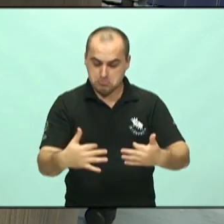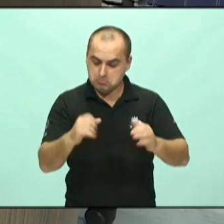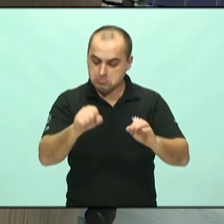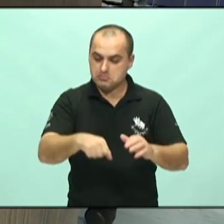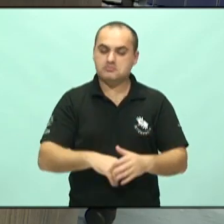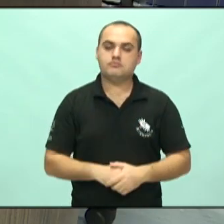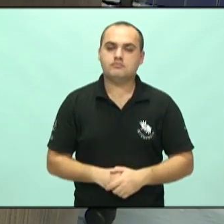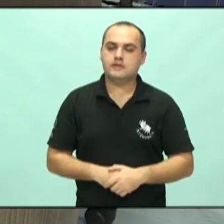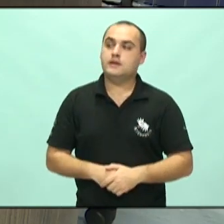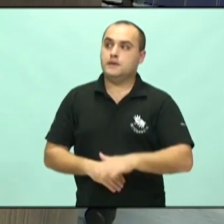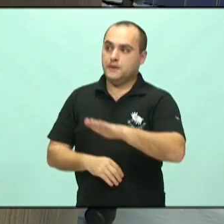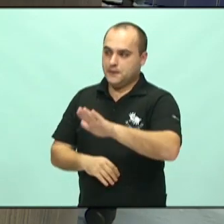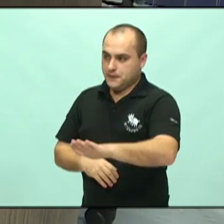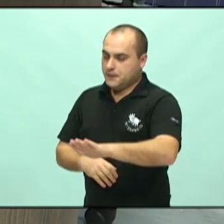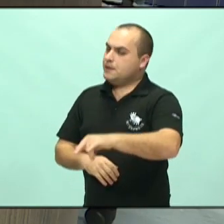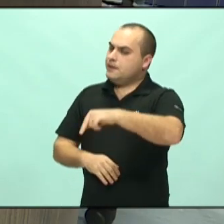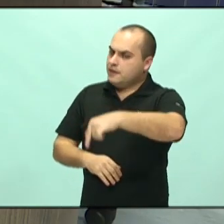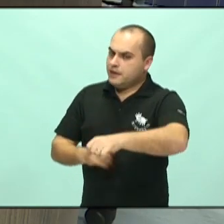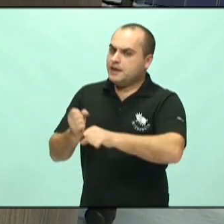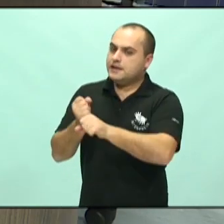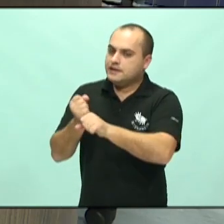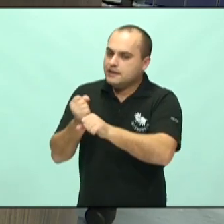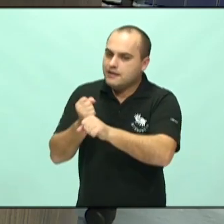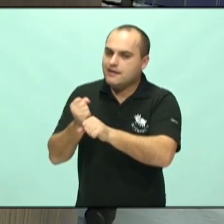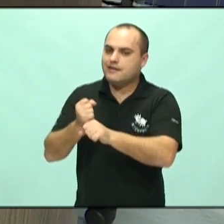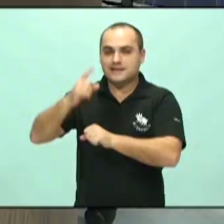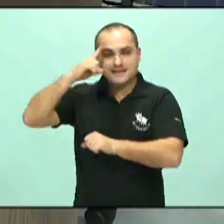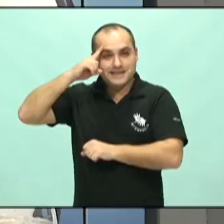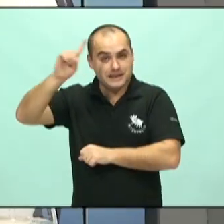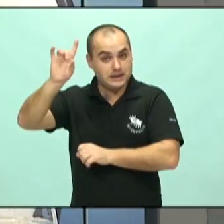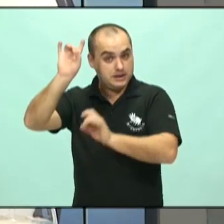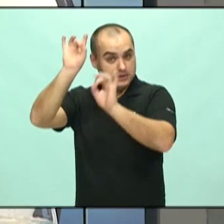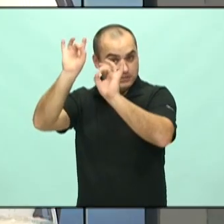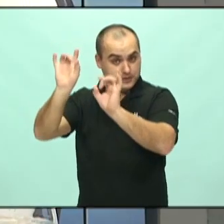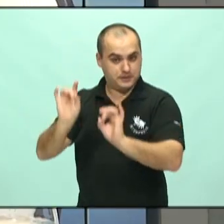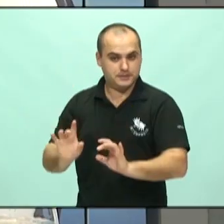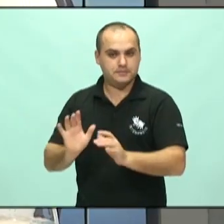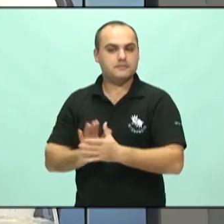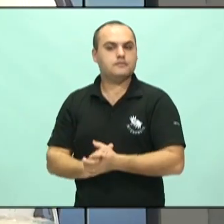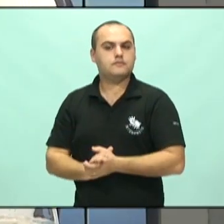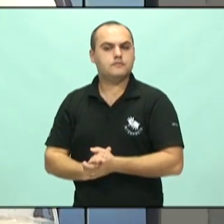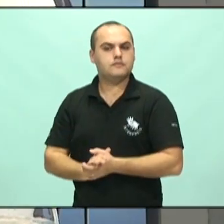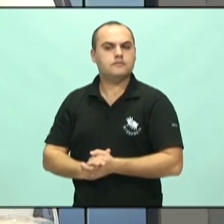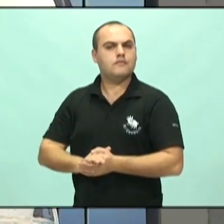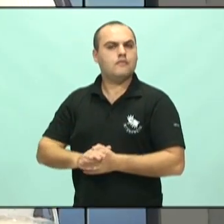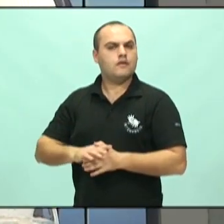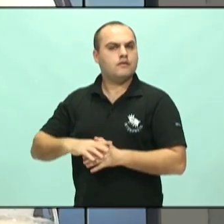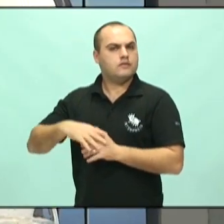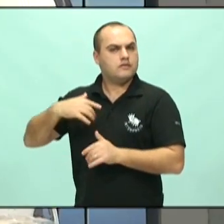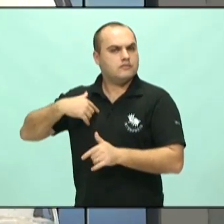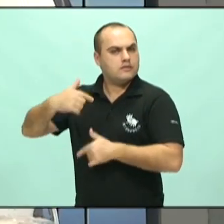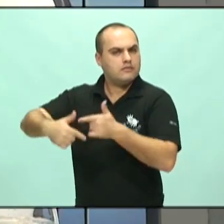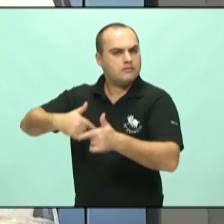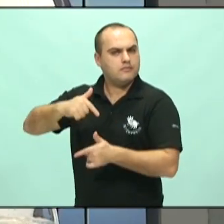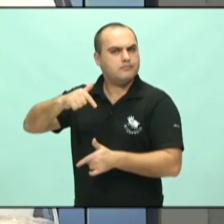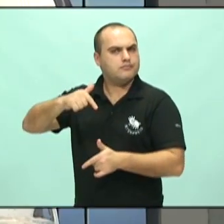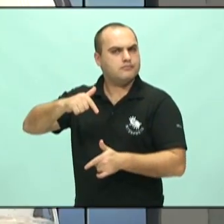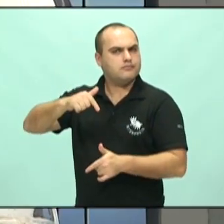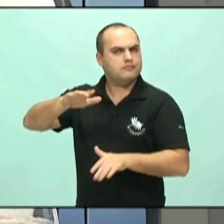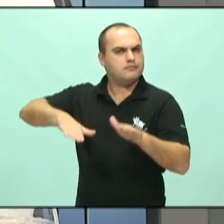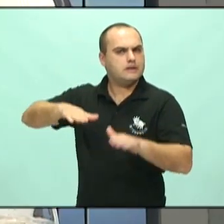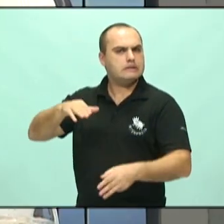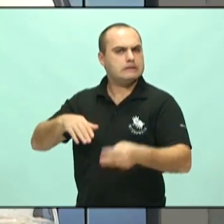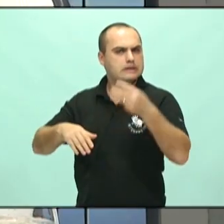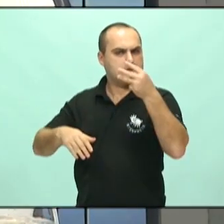ano, como é uma data comemorativa, a gente está tratando sobre praticamente 3 temas na revista, que